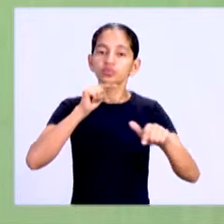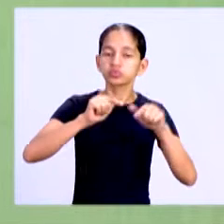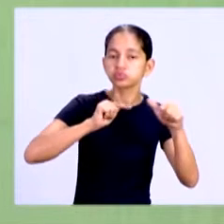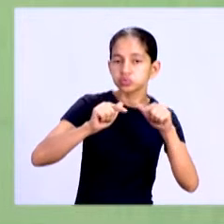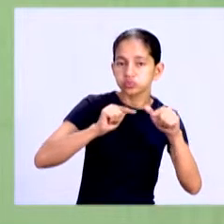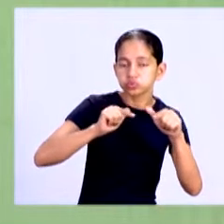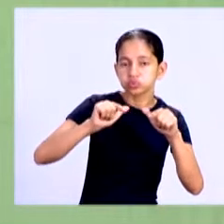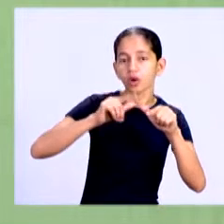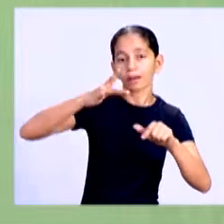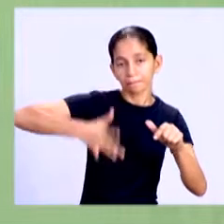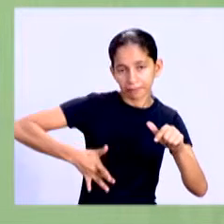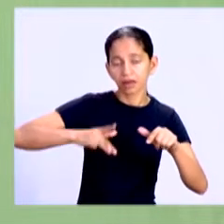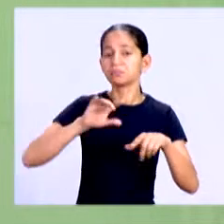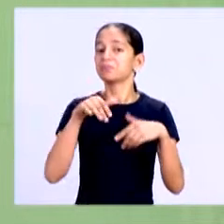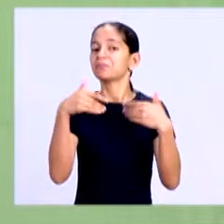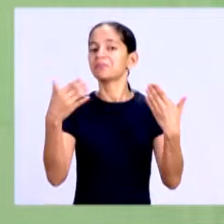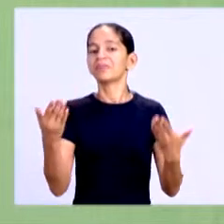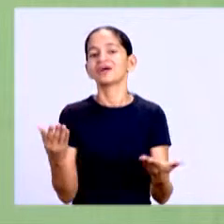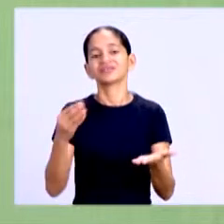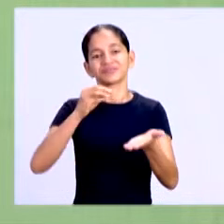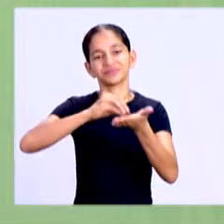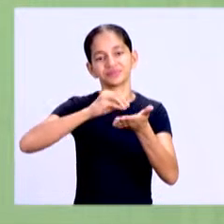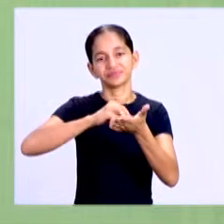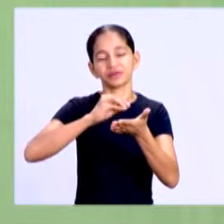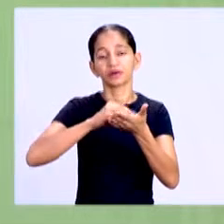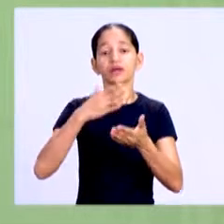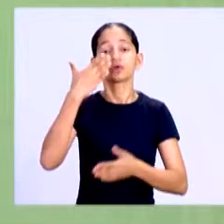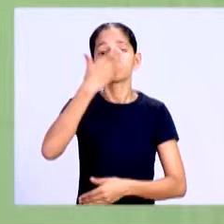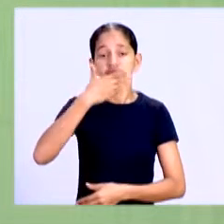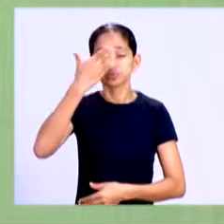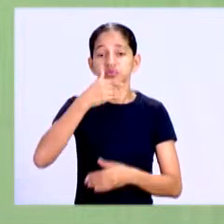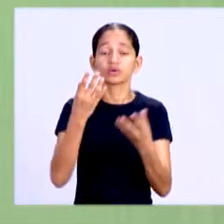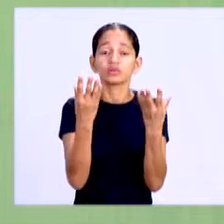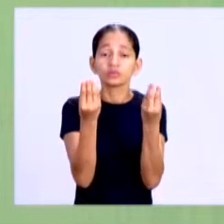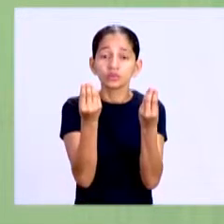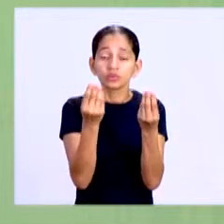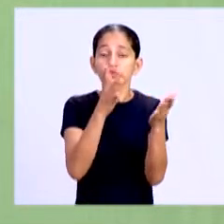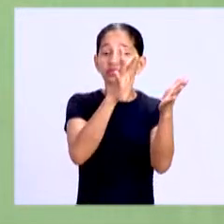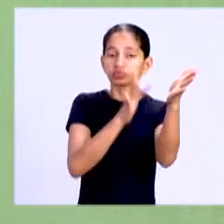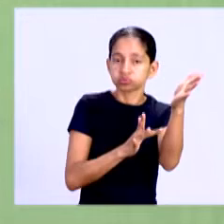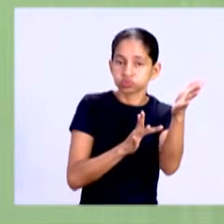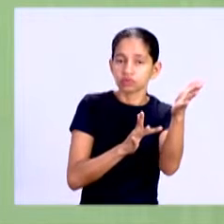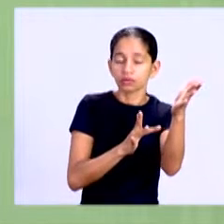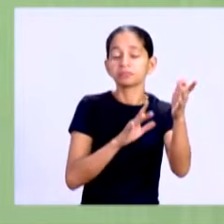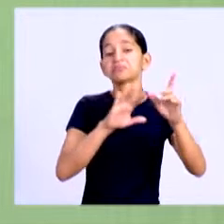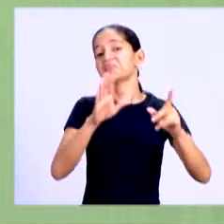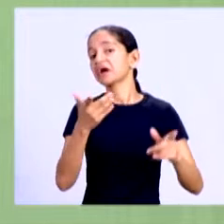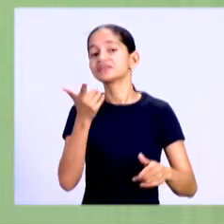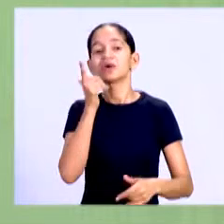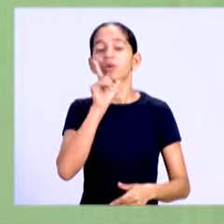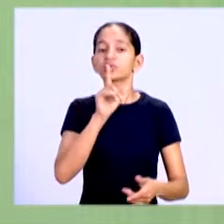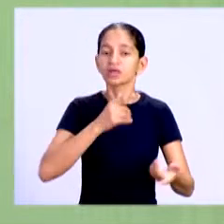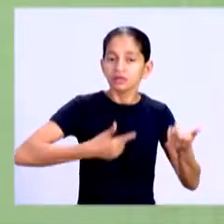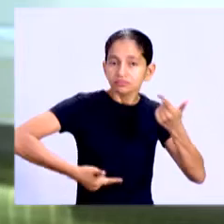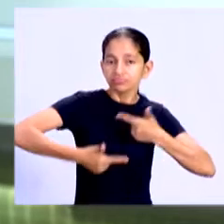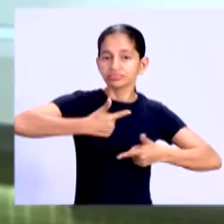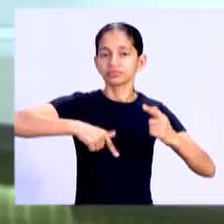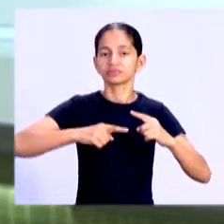ações. Caracteriza-se por um excesso de açúcar no sangue com alteração no metabolismo. Então, se eu tenho